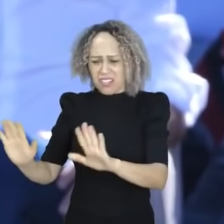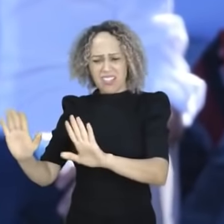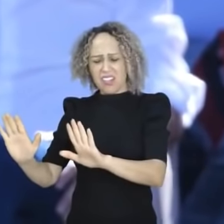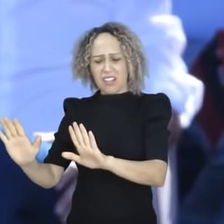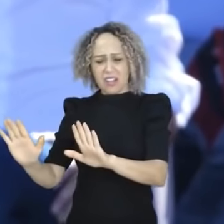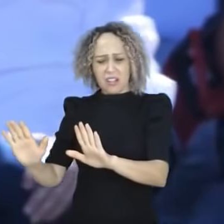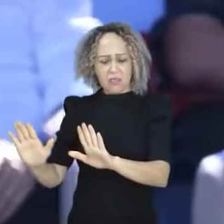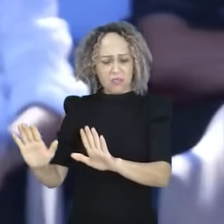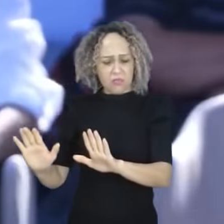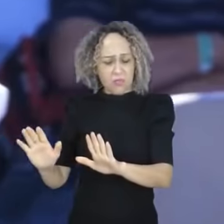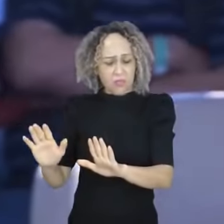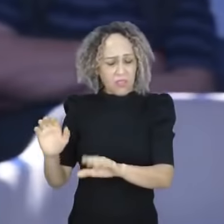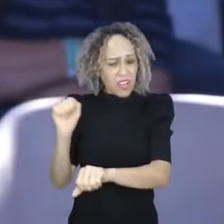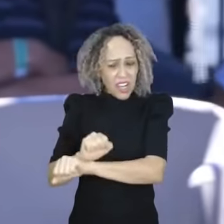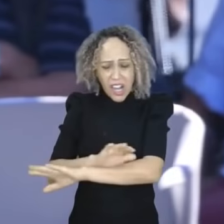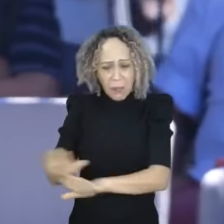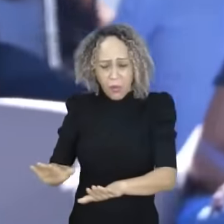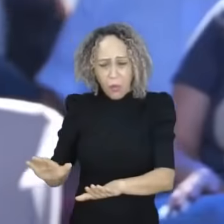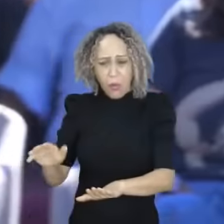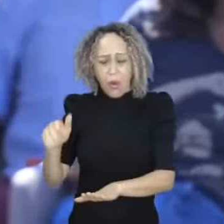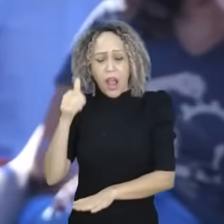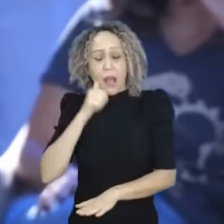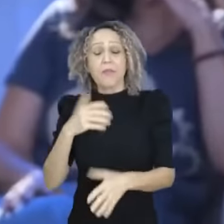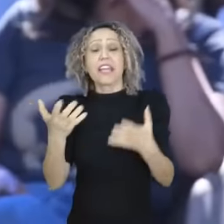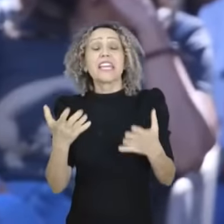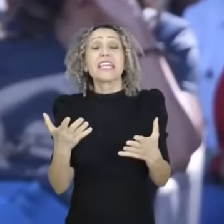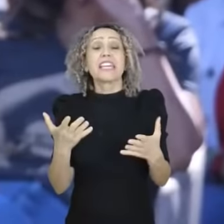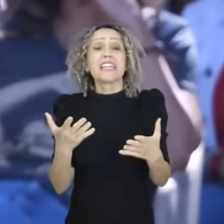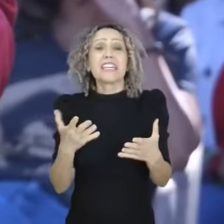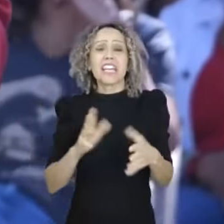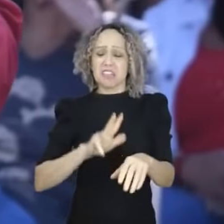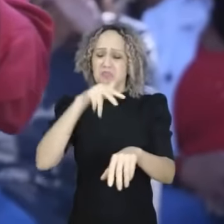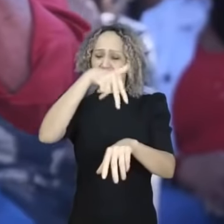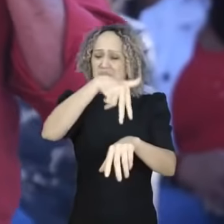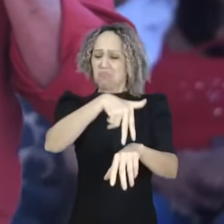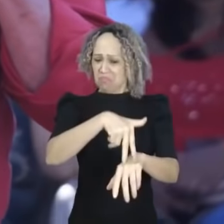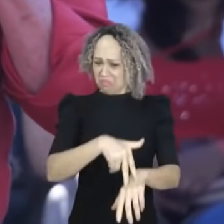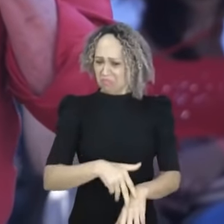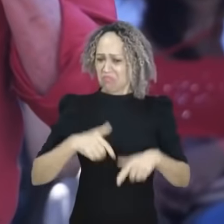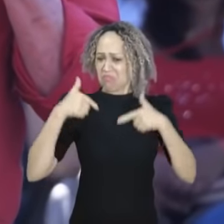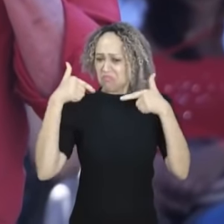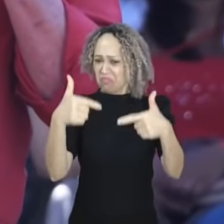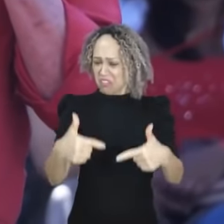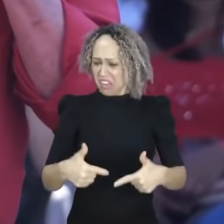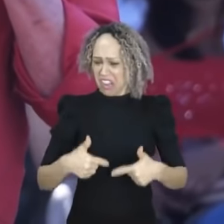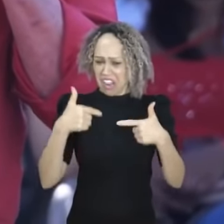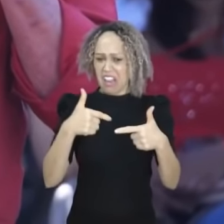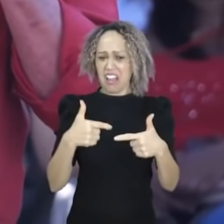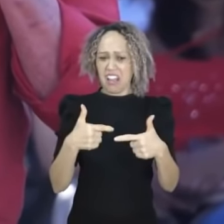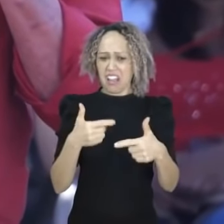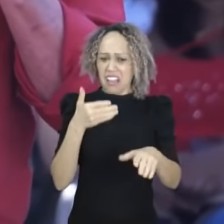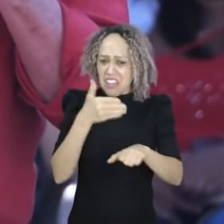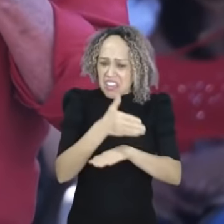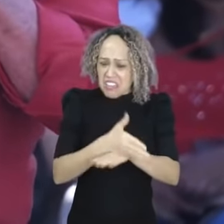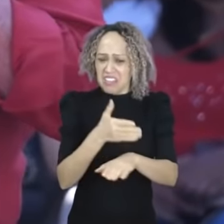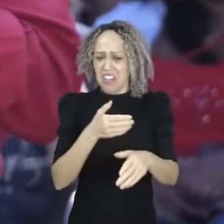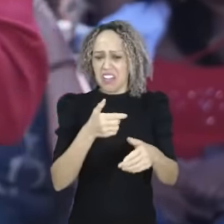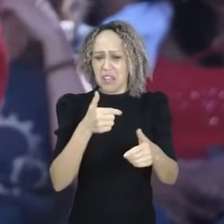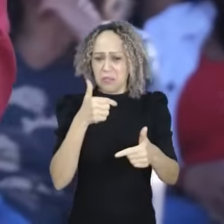É verdade que aumentou o número de mulheres no mercado de trabalho. É verdade,